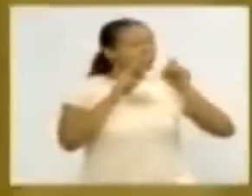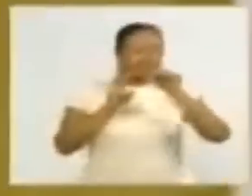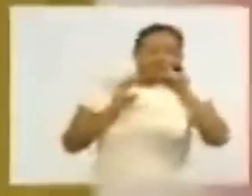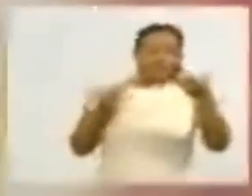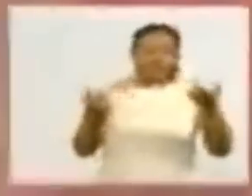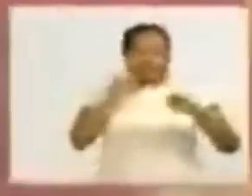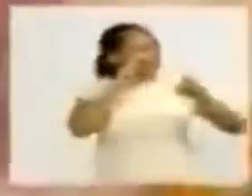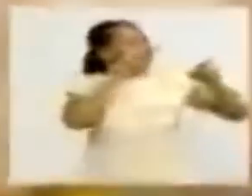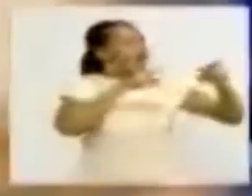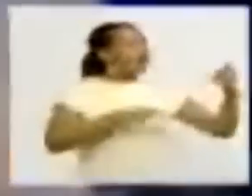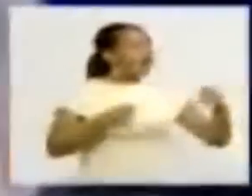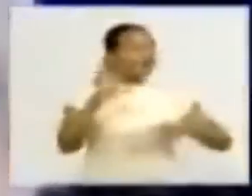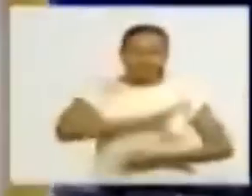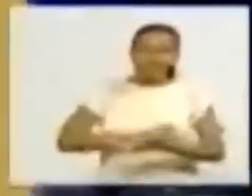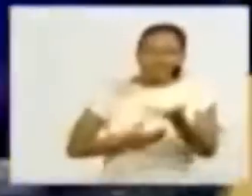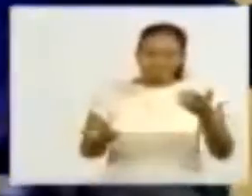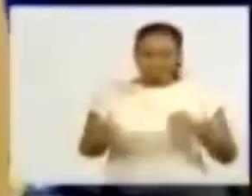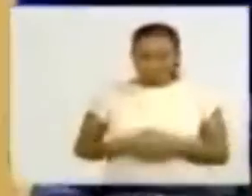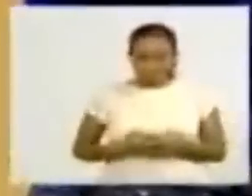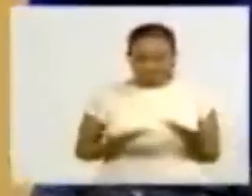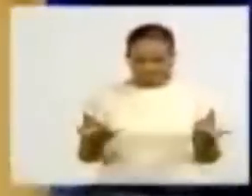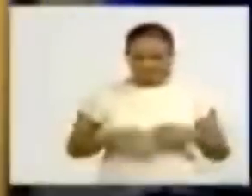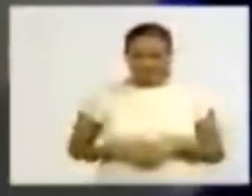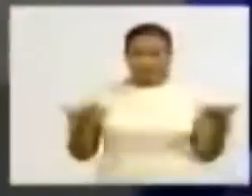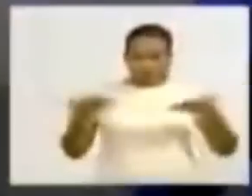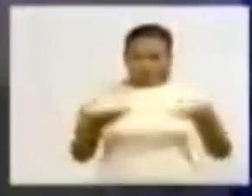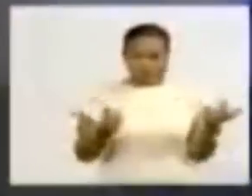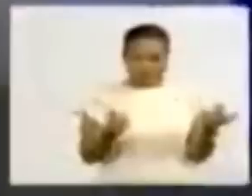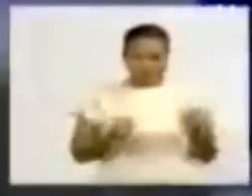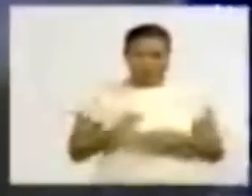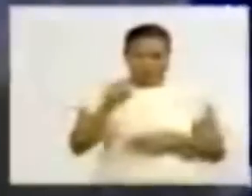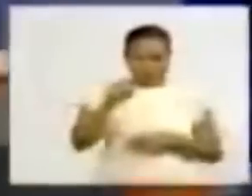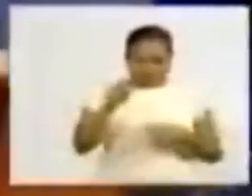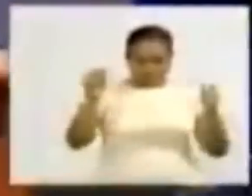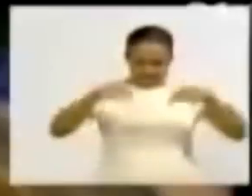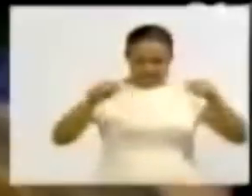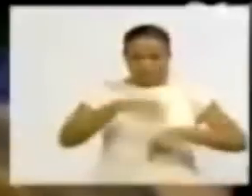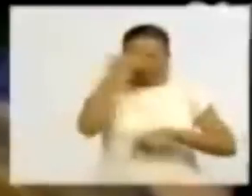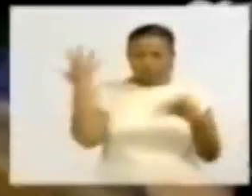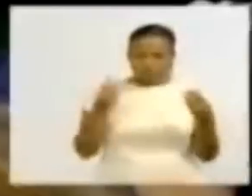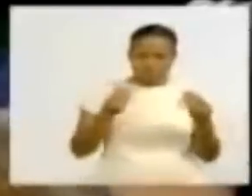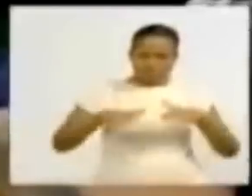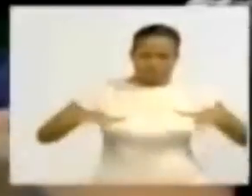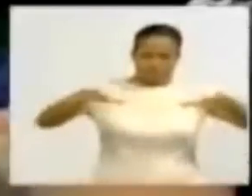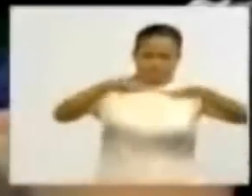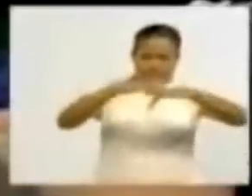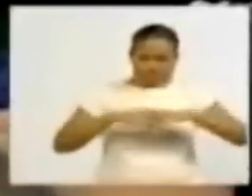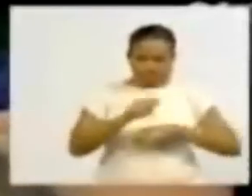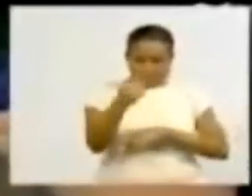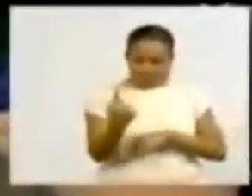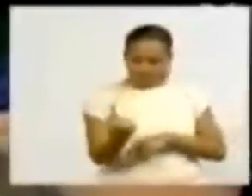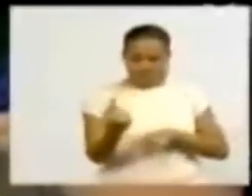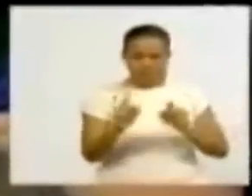É você estar aqui no meio de tantas pessoas e de repente você descobre que entre tantas